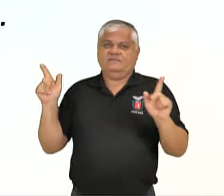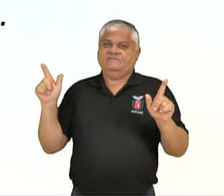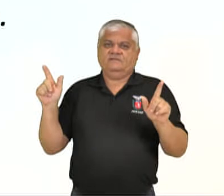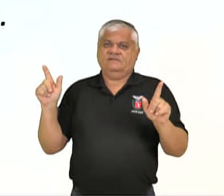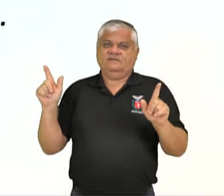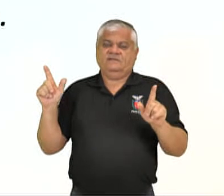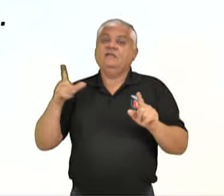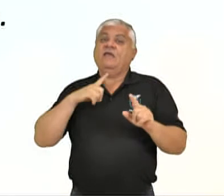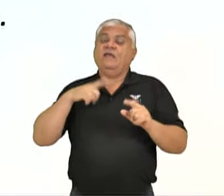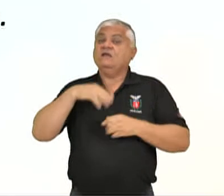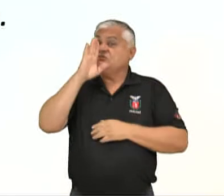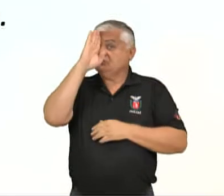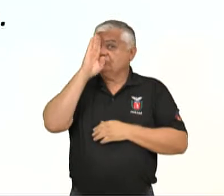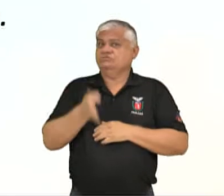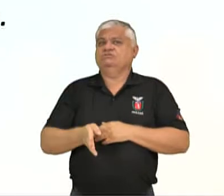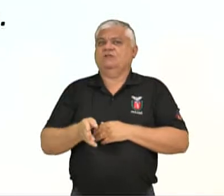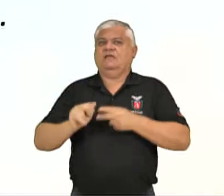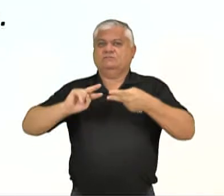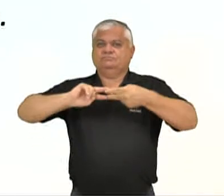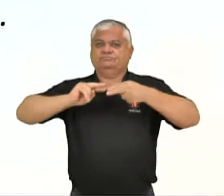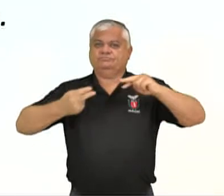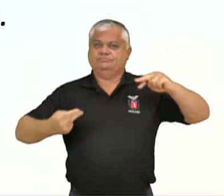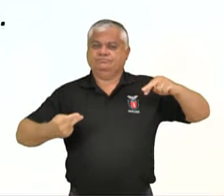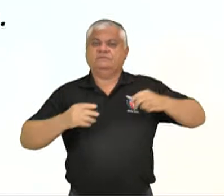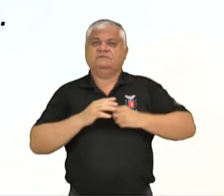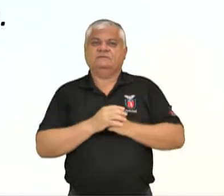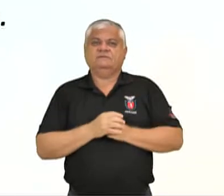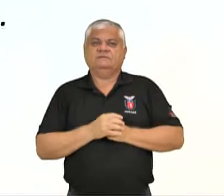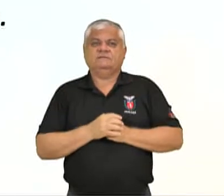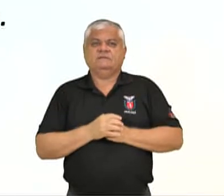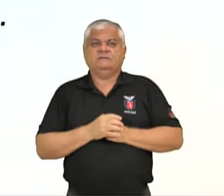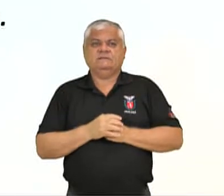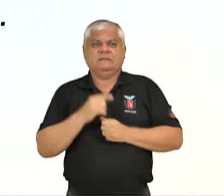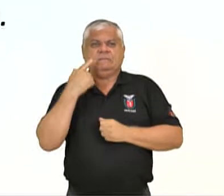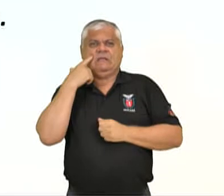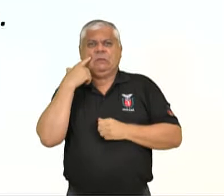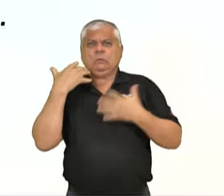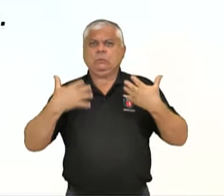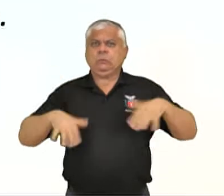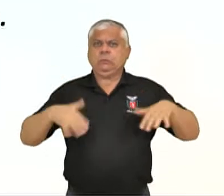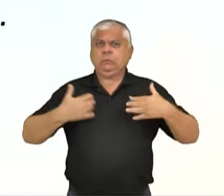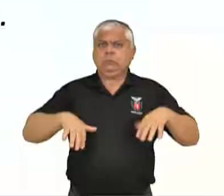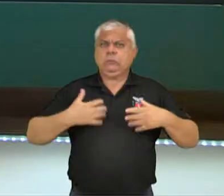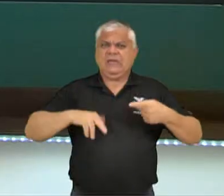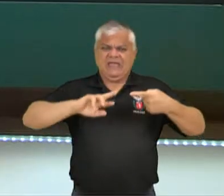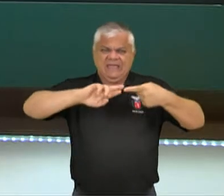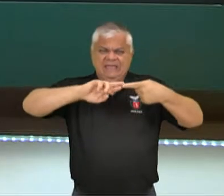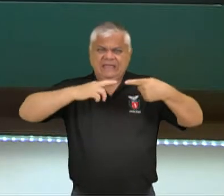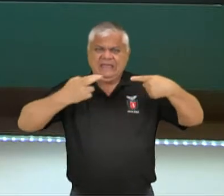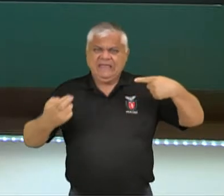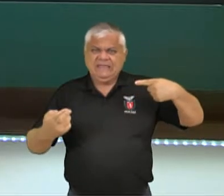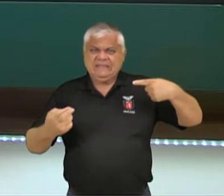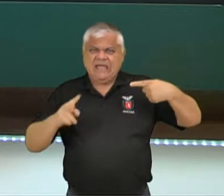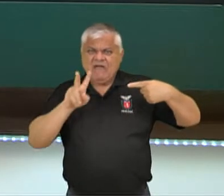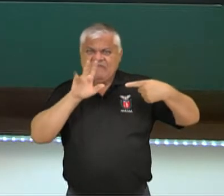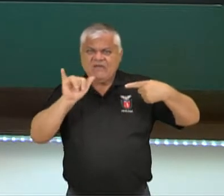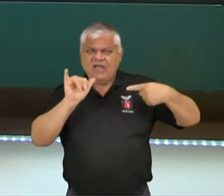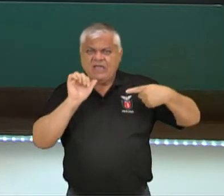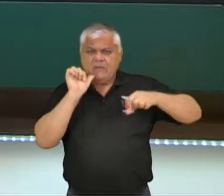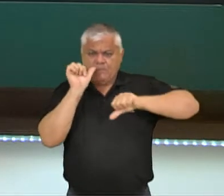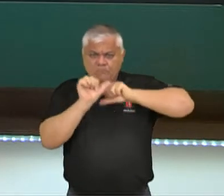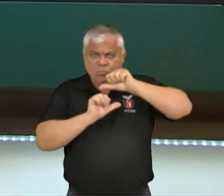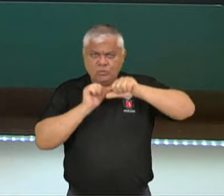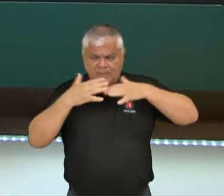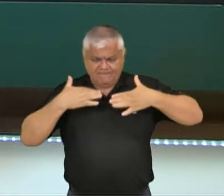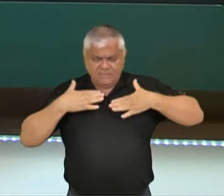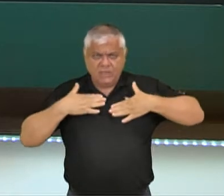trabalhando direto com material genético. E aí o pessoal ficou pensando, nossa, será que o material genético do vírus vai causar mutação